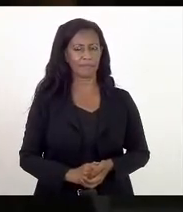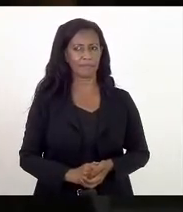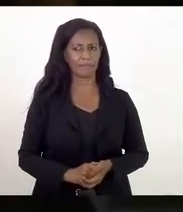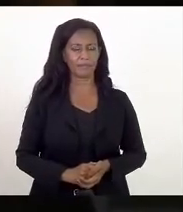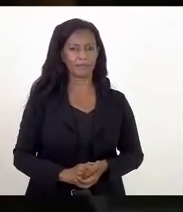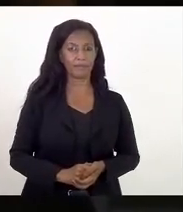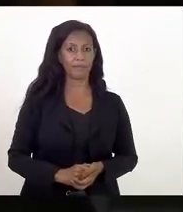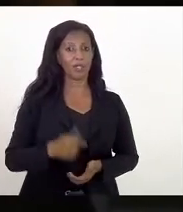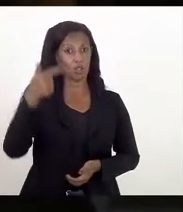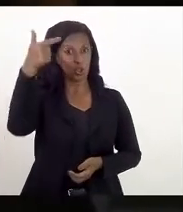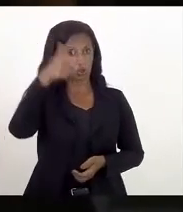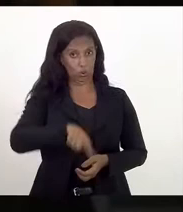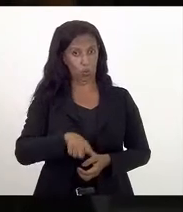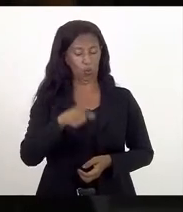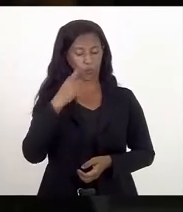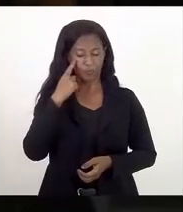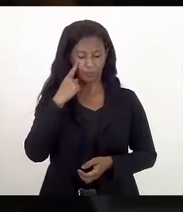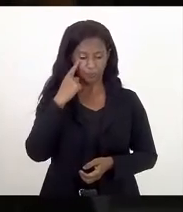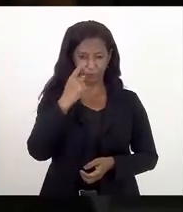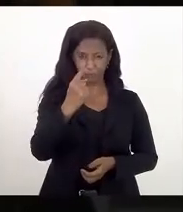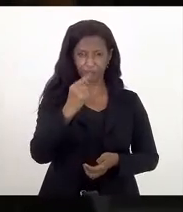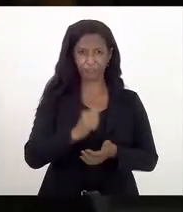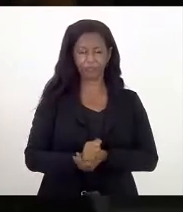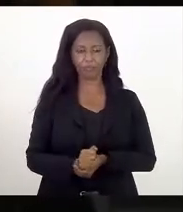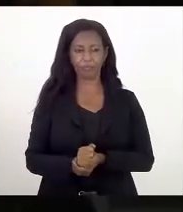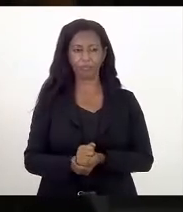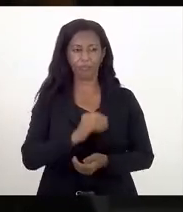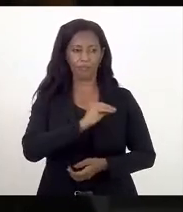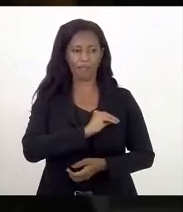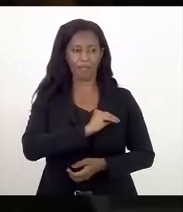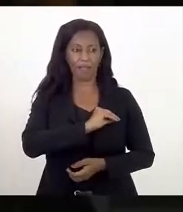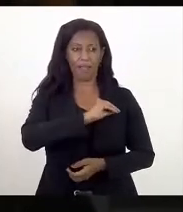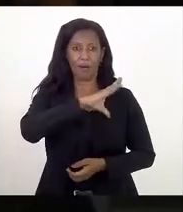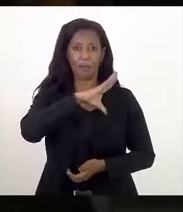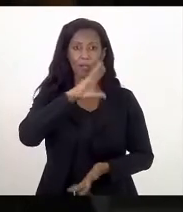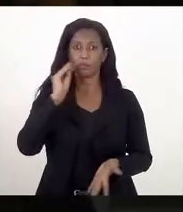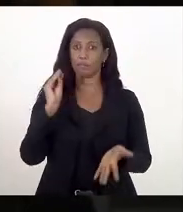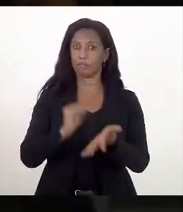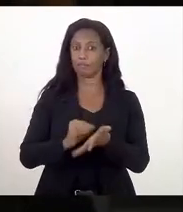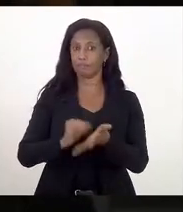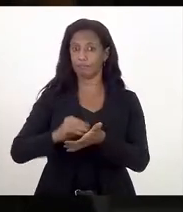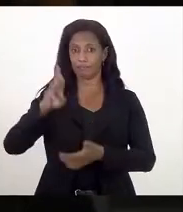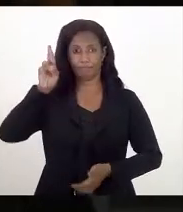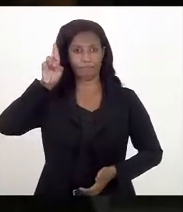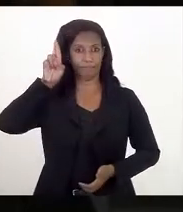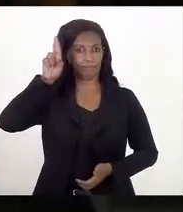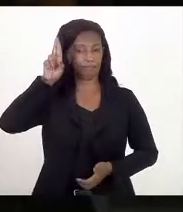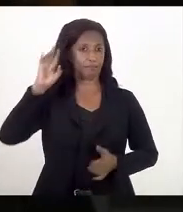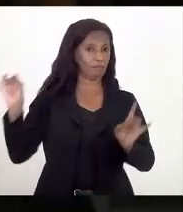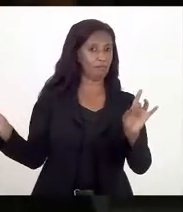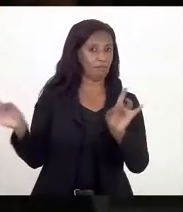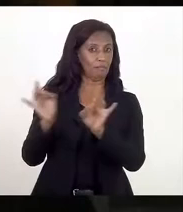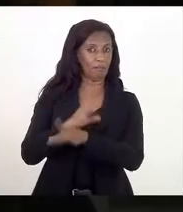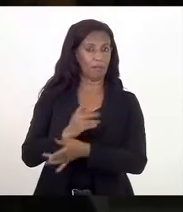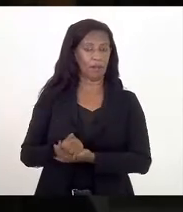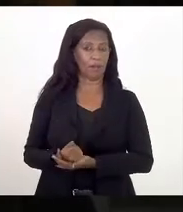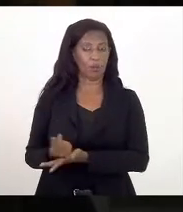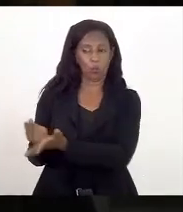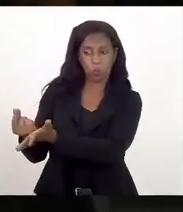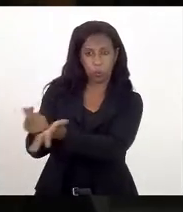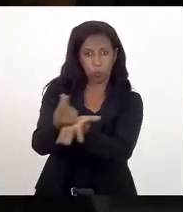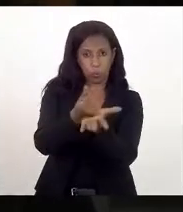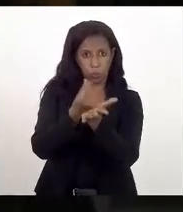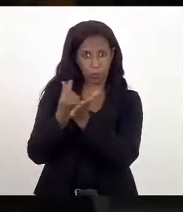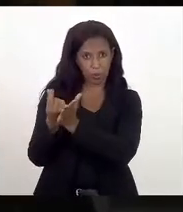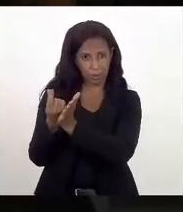novamente, a gente viu aumentos irresponsáveis acabarem com o orçamento do Estado